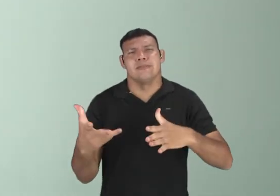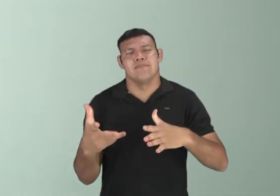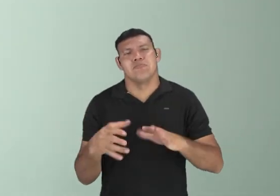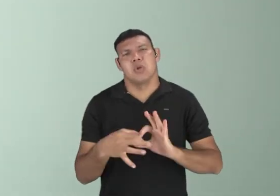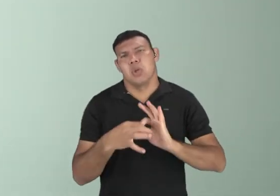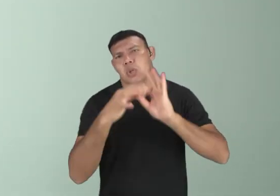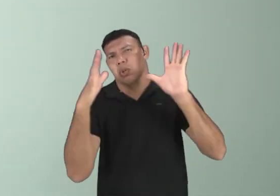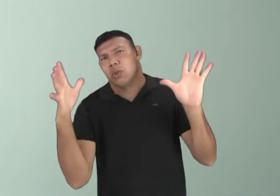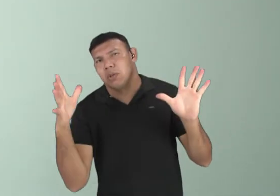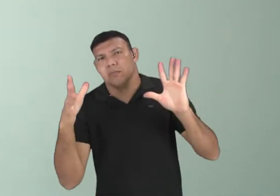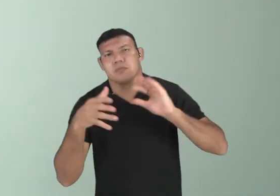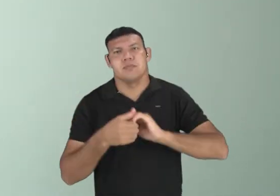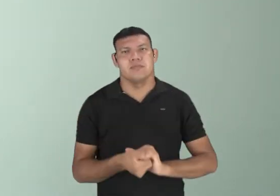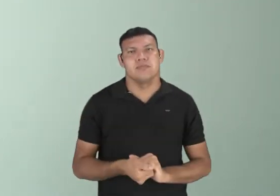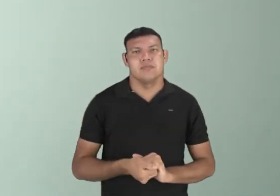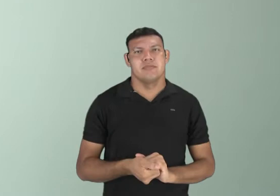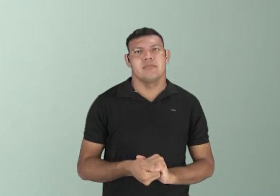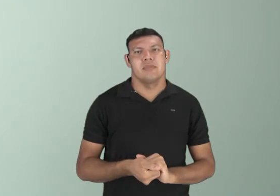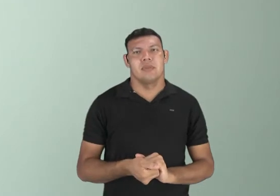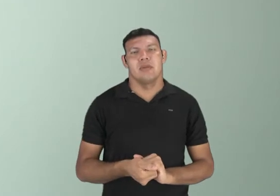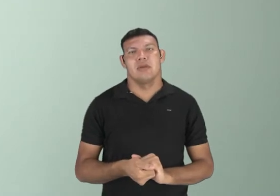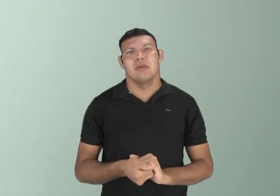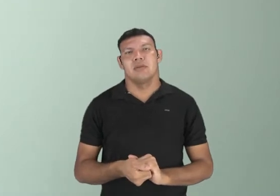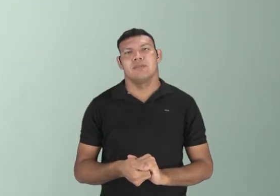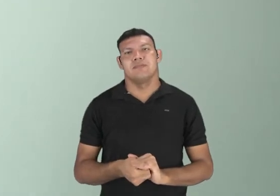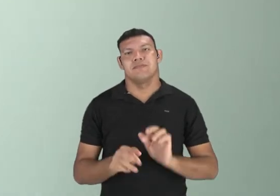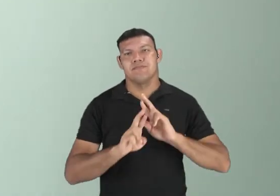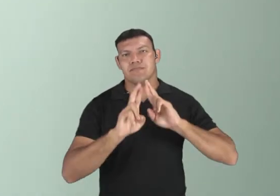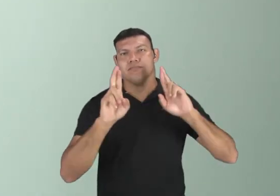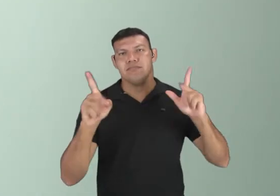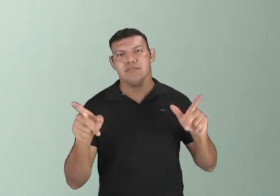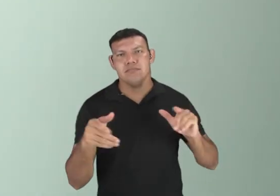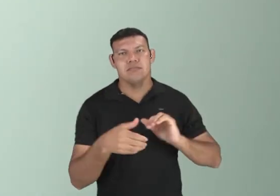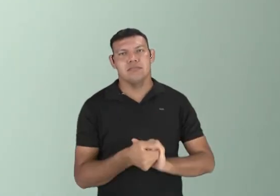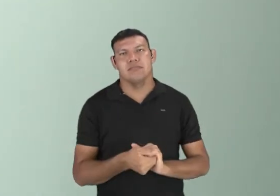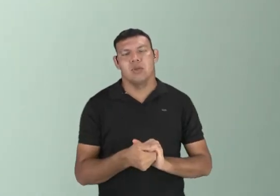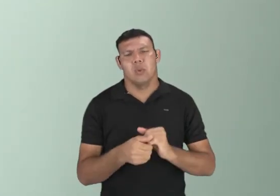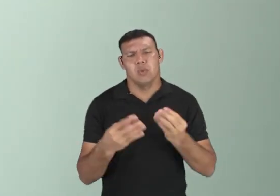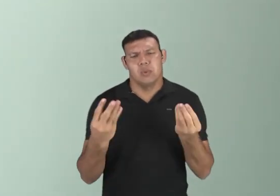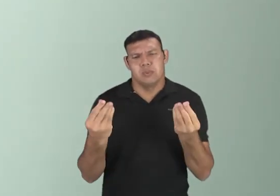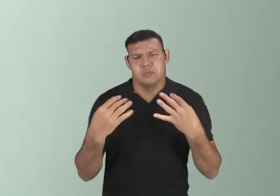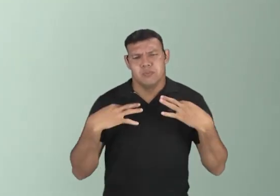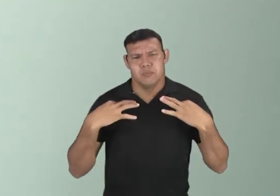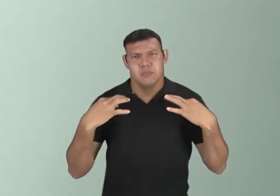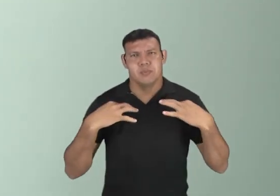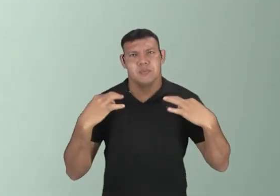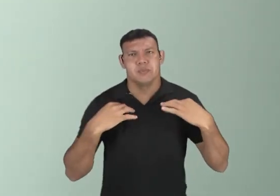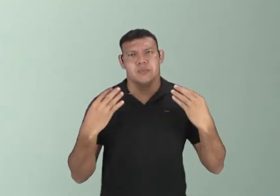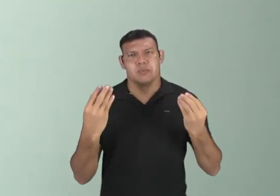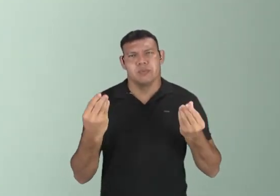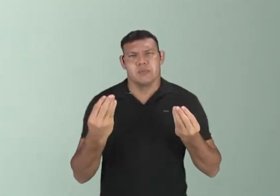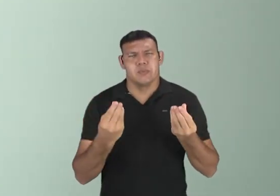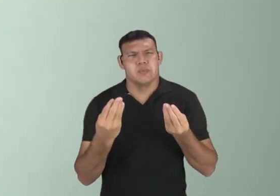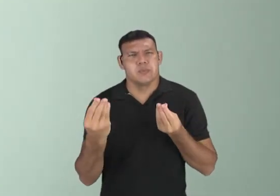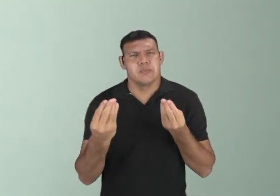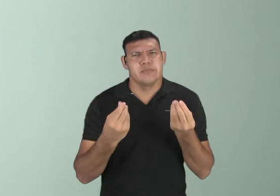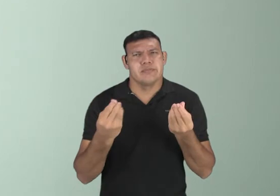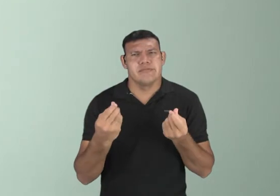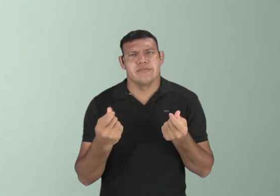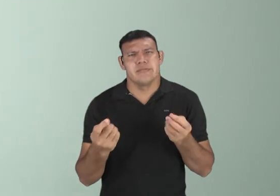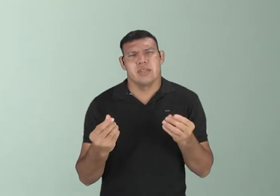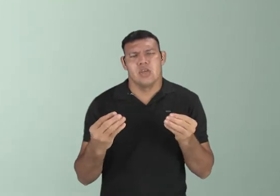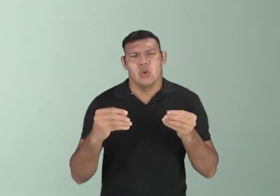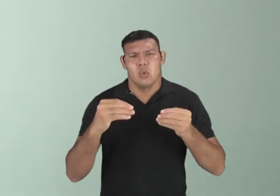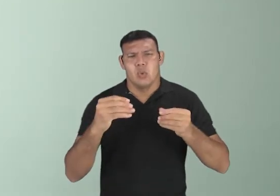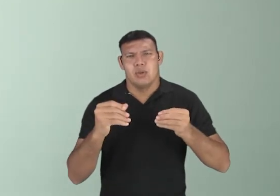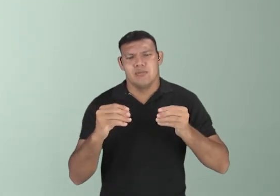solto, a diferença entre... Por exemplo, se for um tecido, se aquele tecido é um pouco mais grosseiro